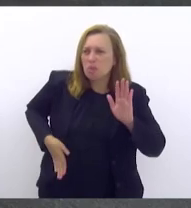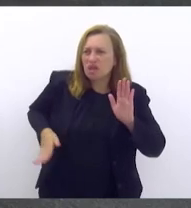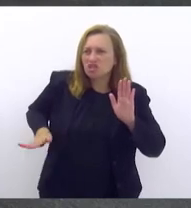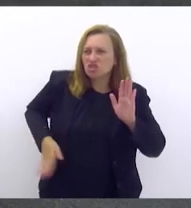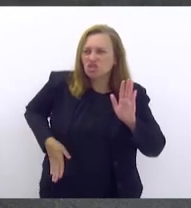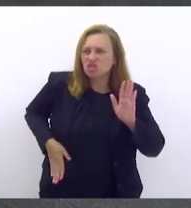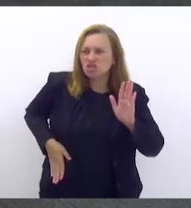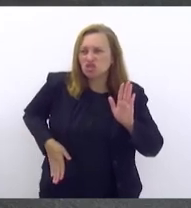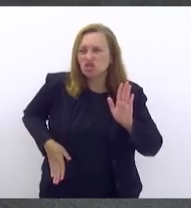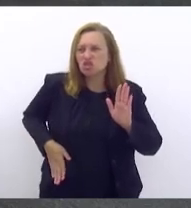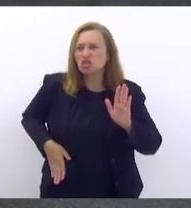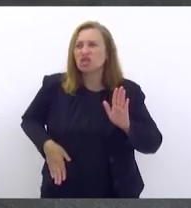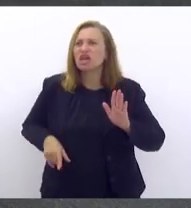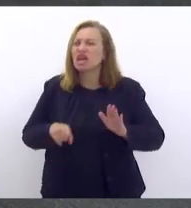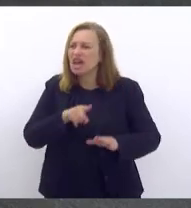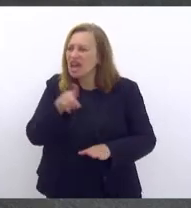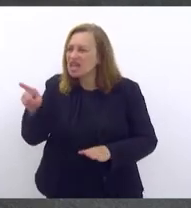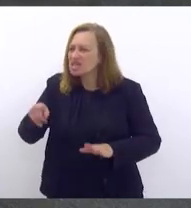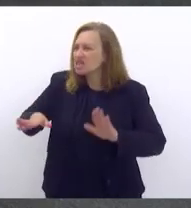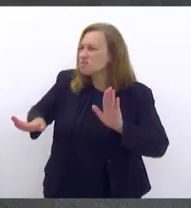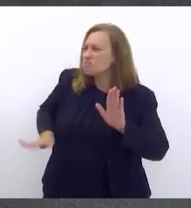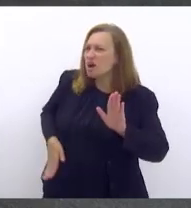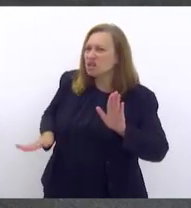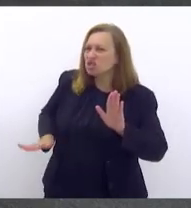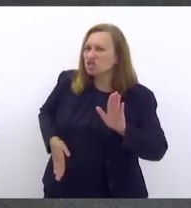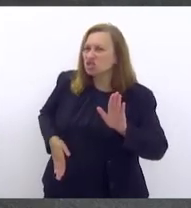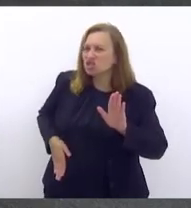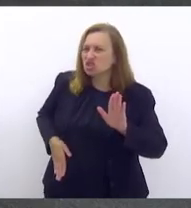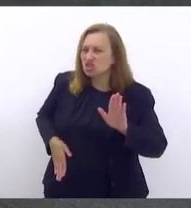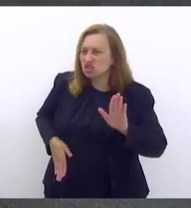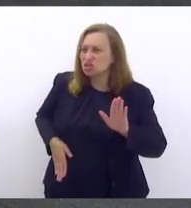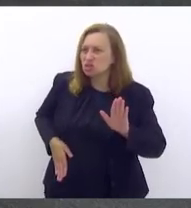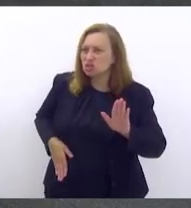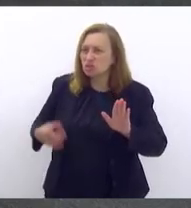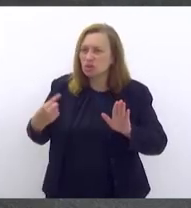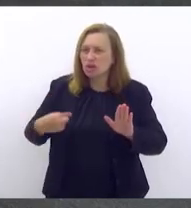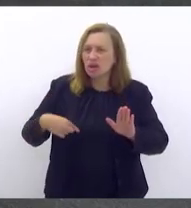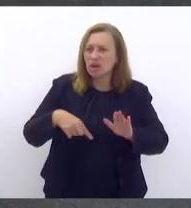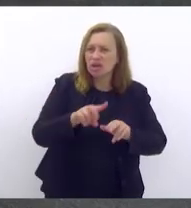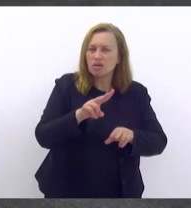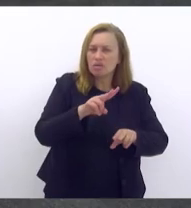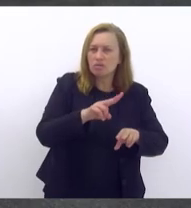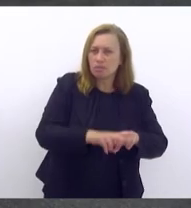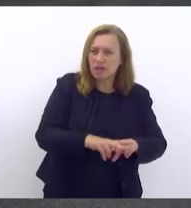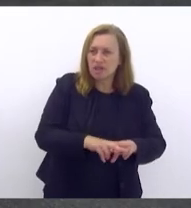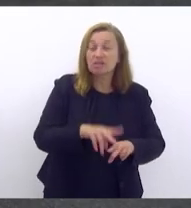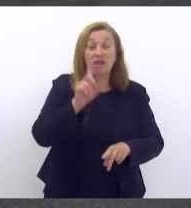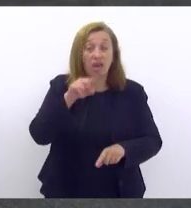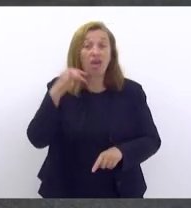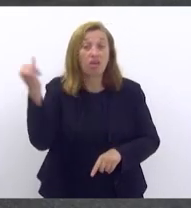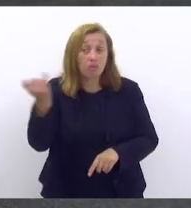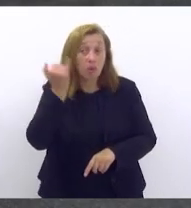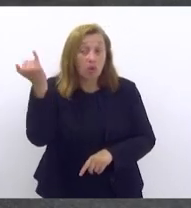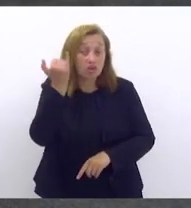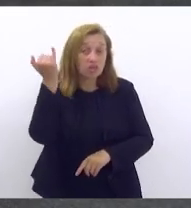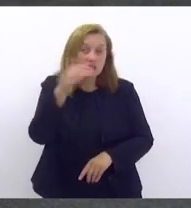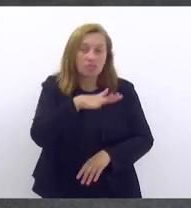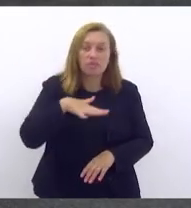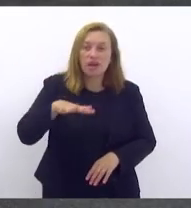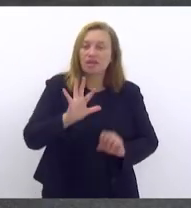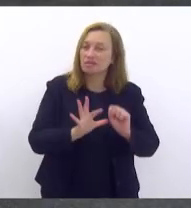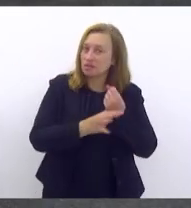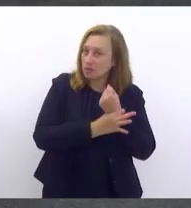levar esses mesmos bandidos ao indiciamento. Isso é muito importante para a área de